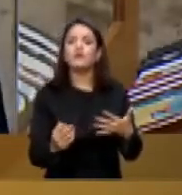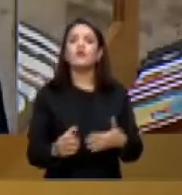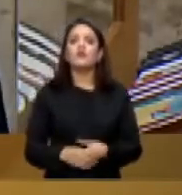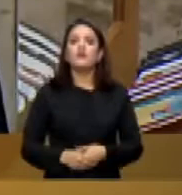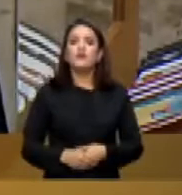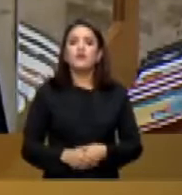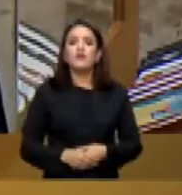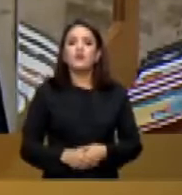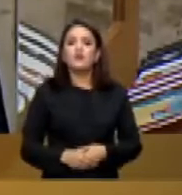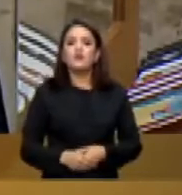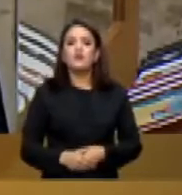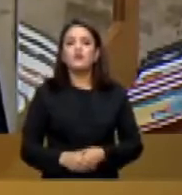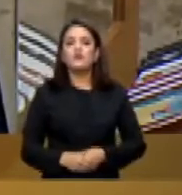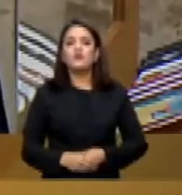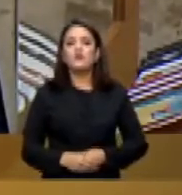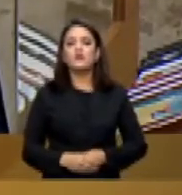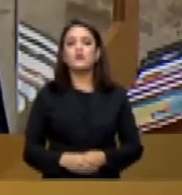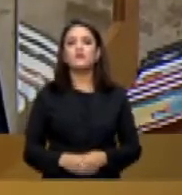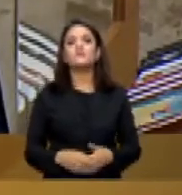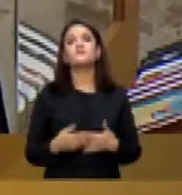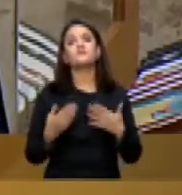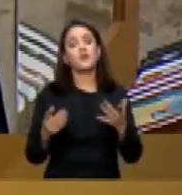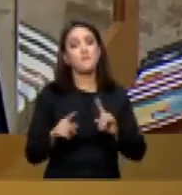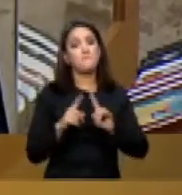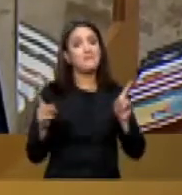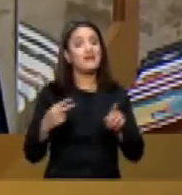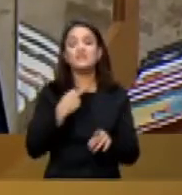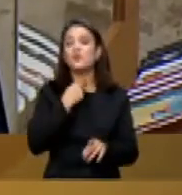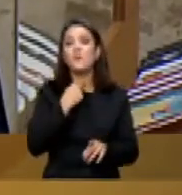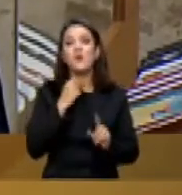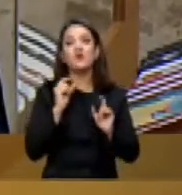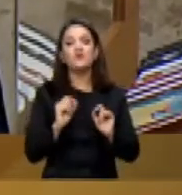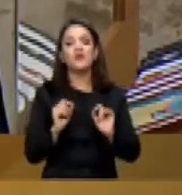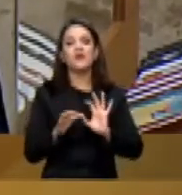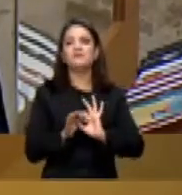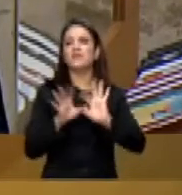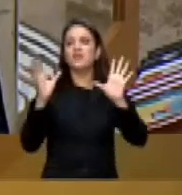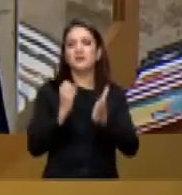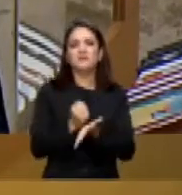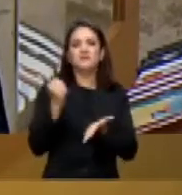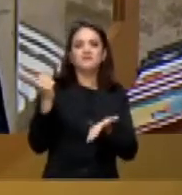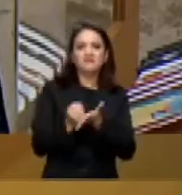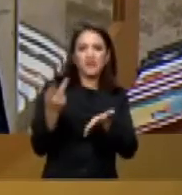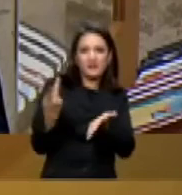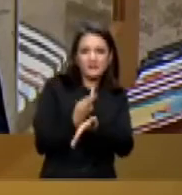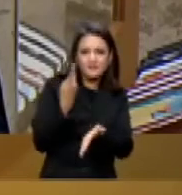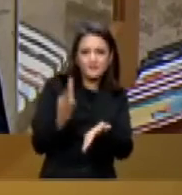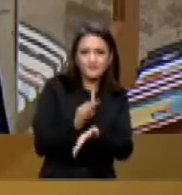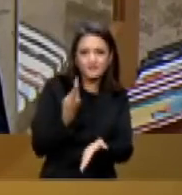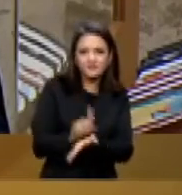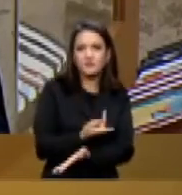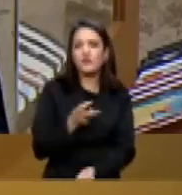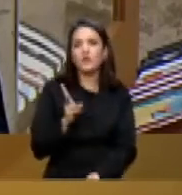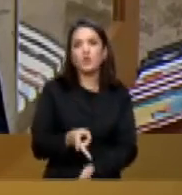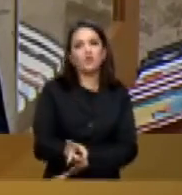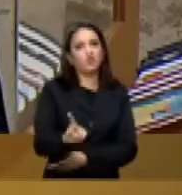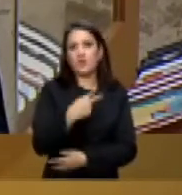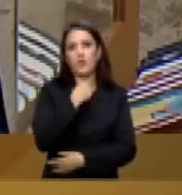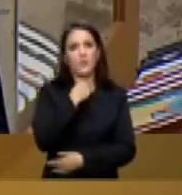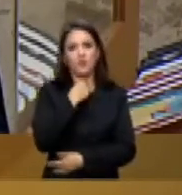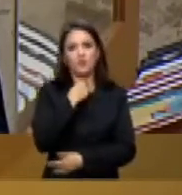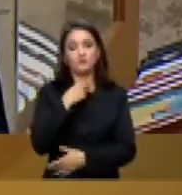exigidas, sejam saneados. O que não se pode permitir é que os contratos irregulares sejam mantidos.